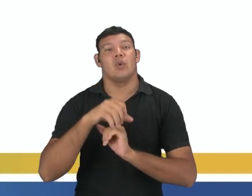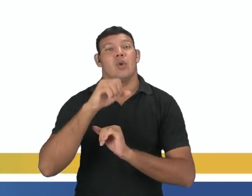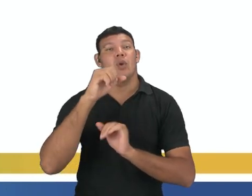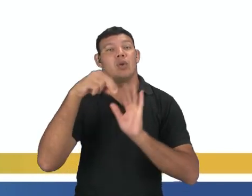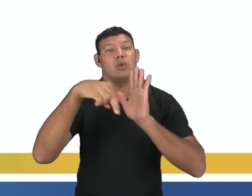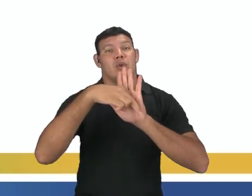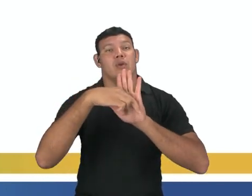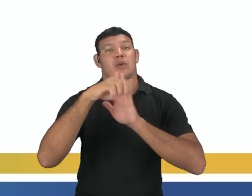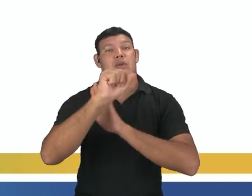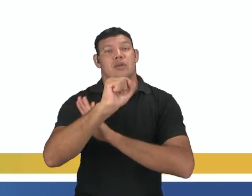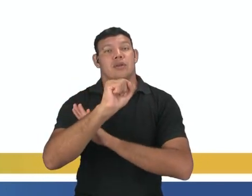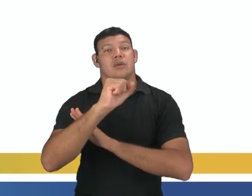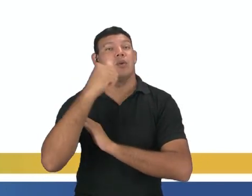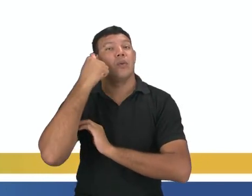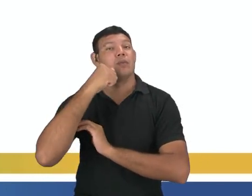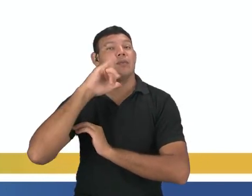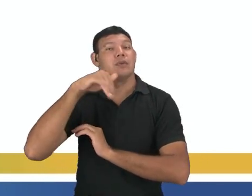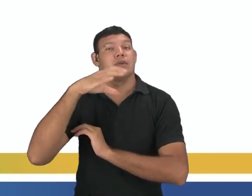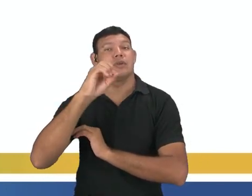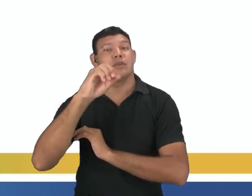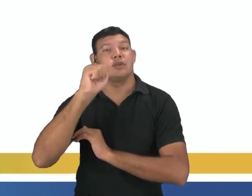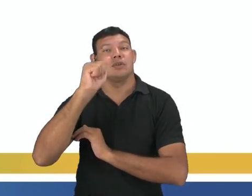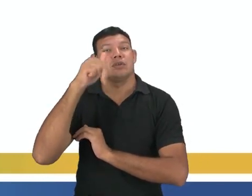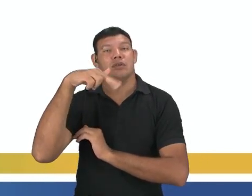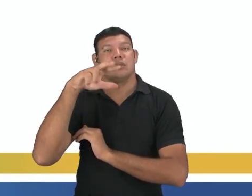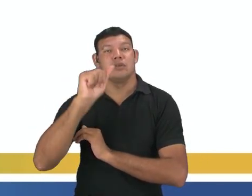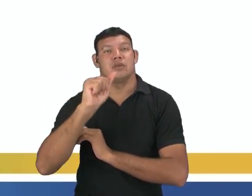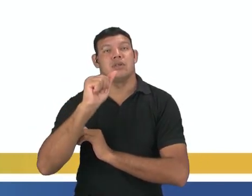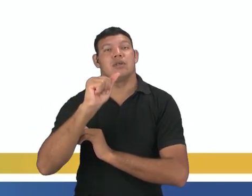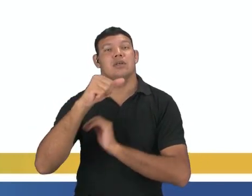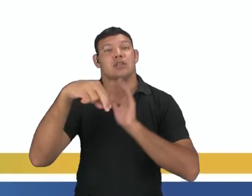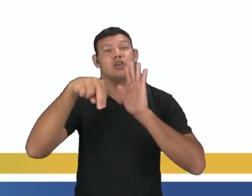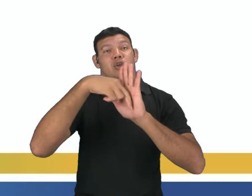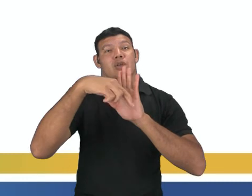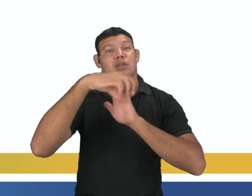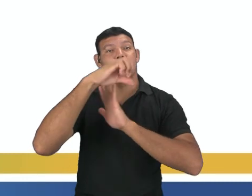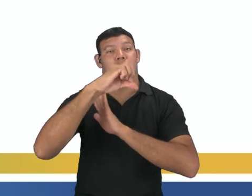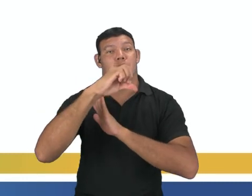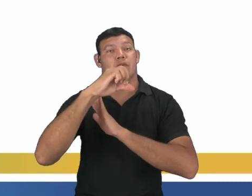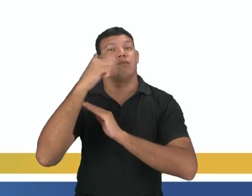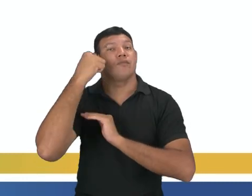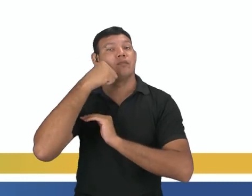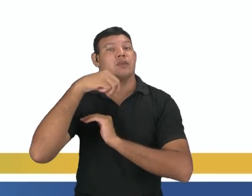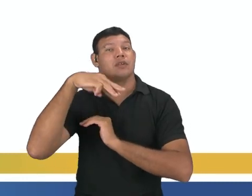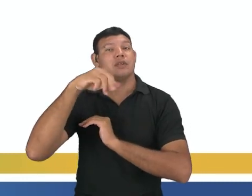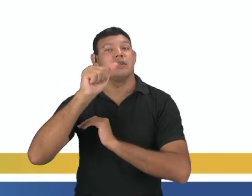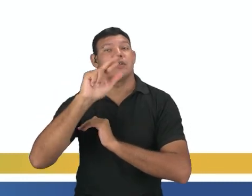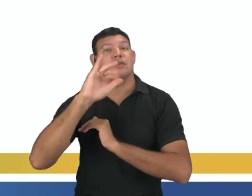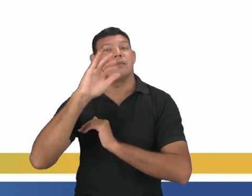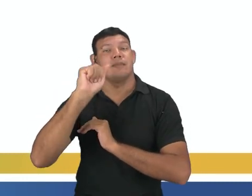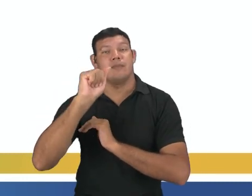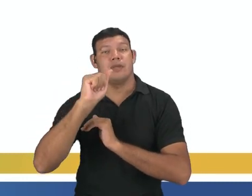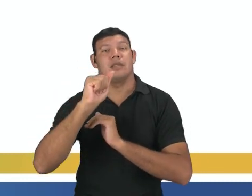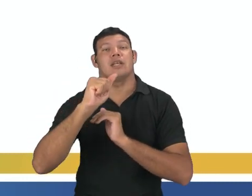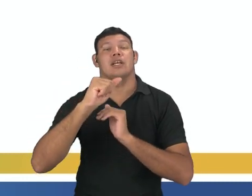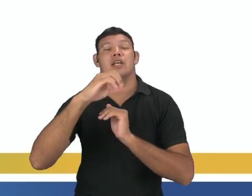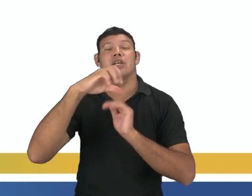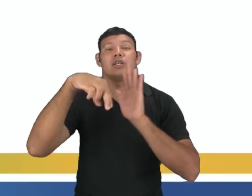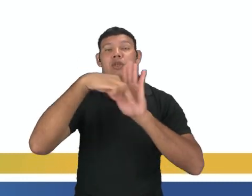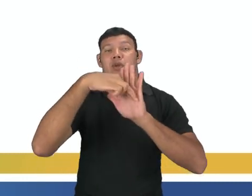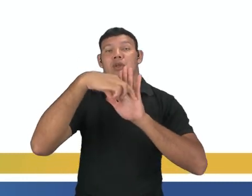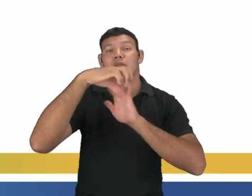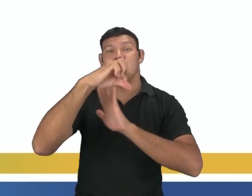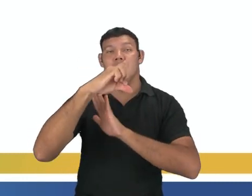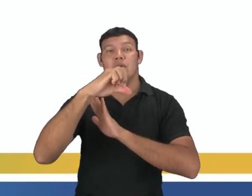Joana, 9. Maria, 9 também. Pedro aqui, ó, nós temos 6